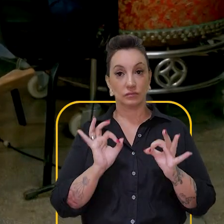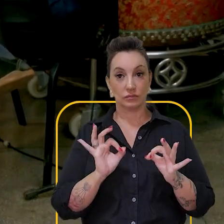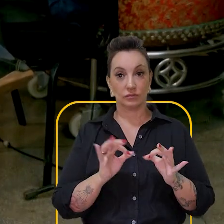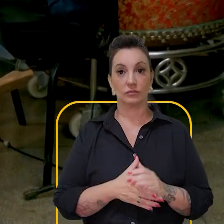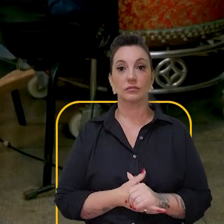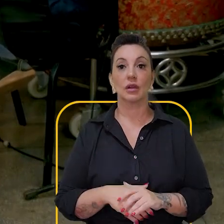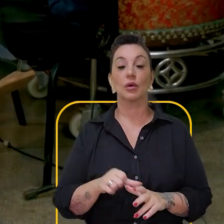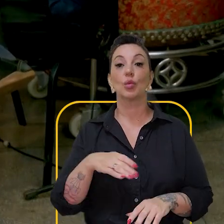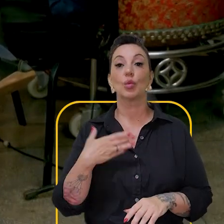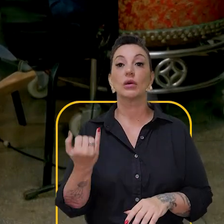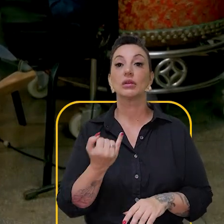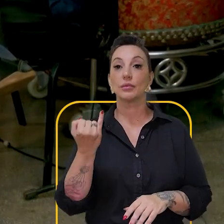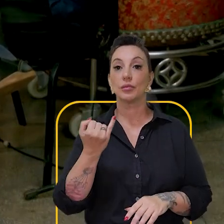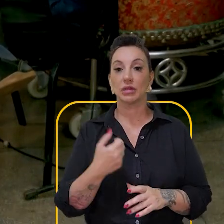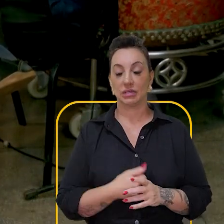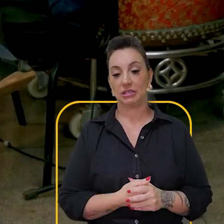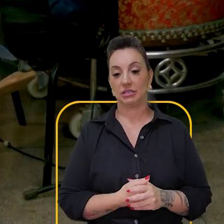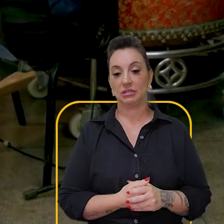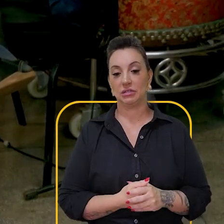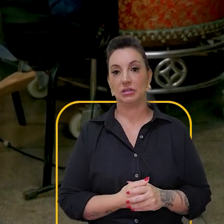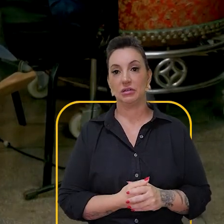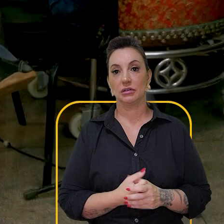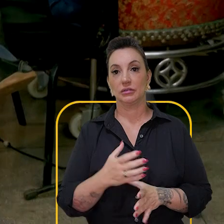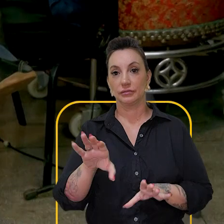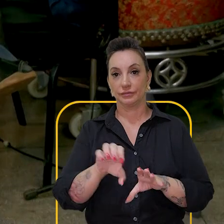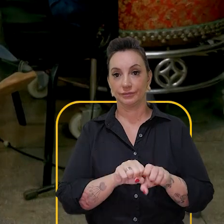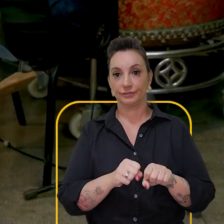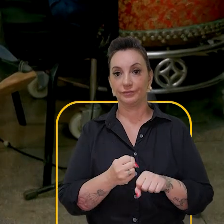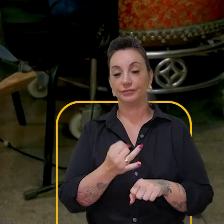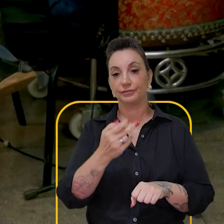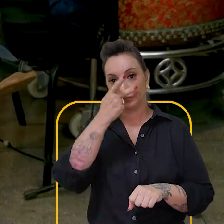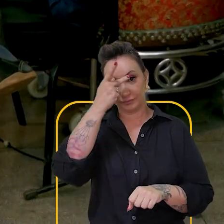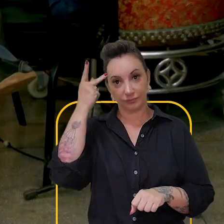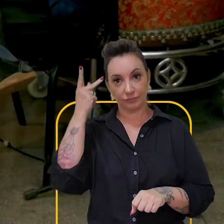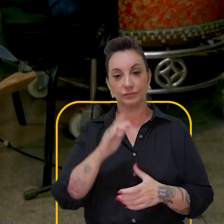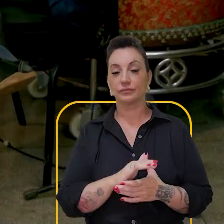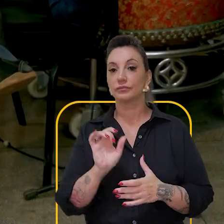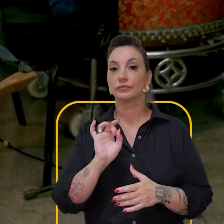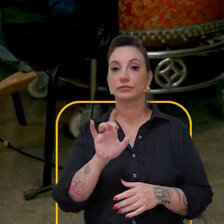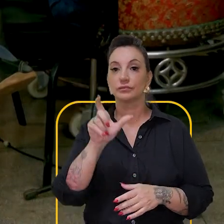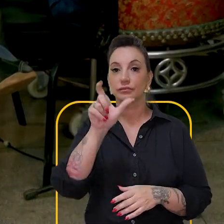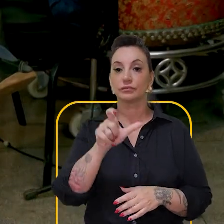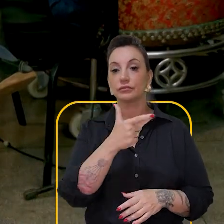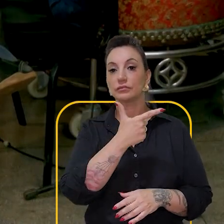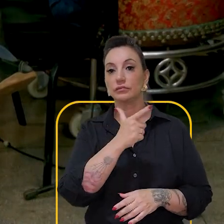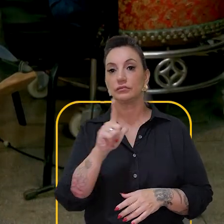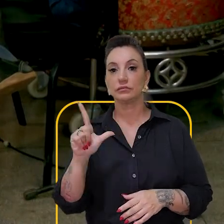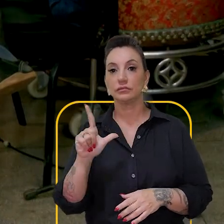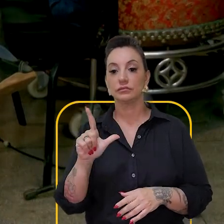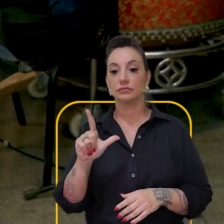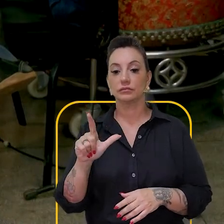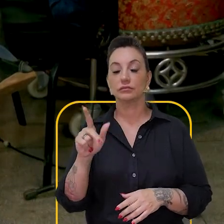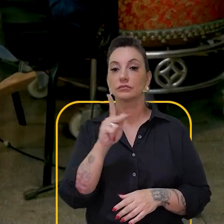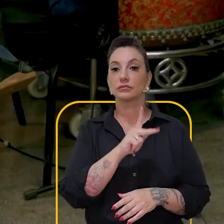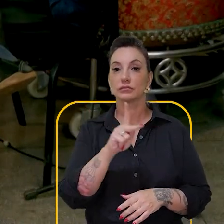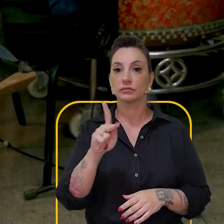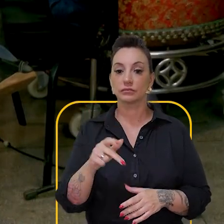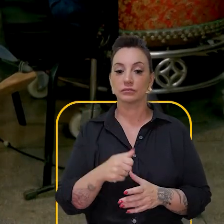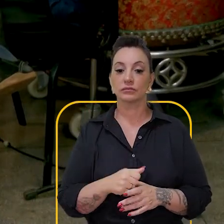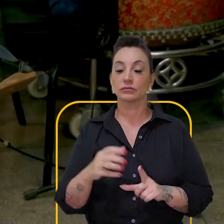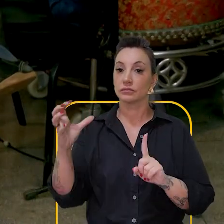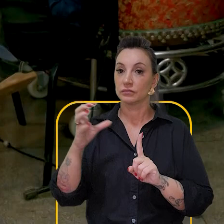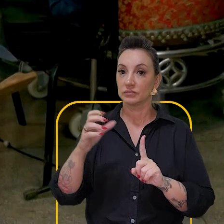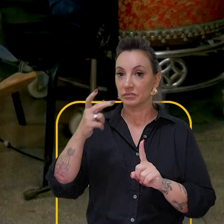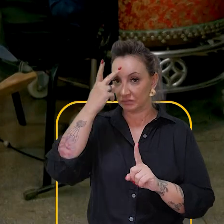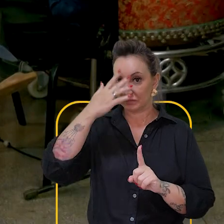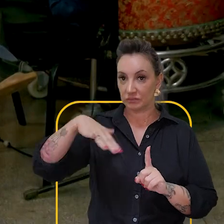outras outros professores tamb ele influenciou muita gente e eu acho que na época dele foi a